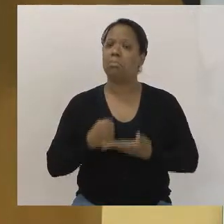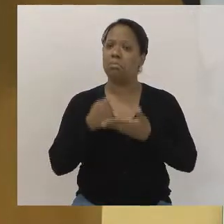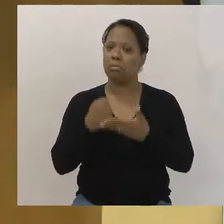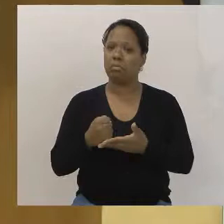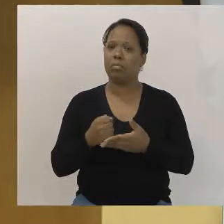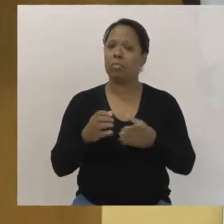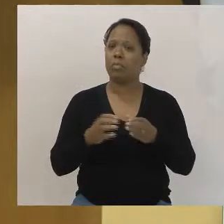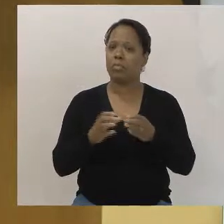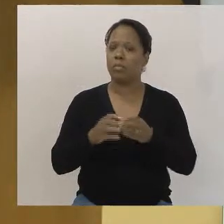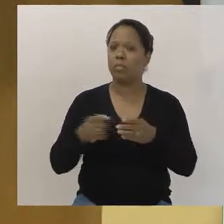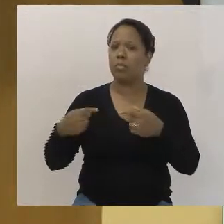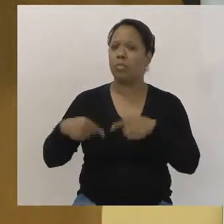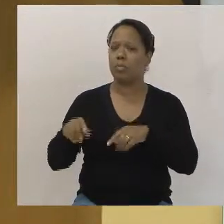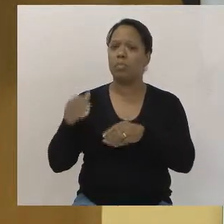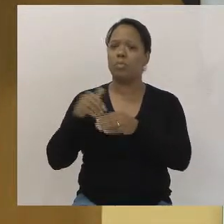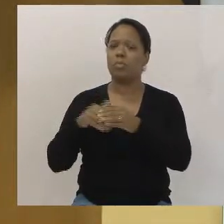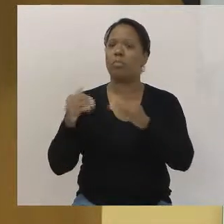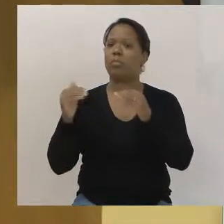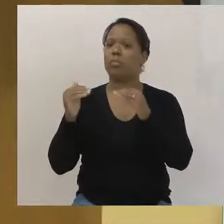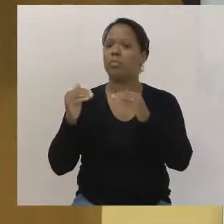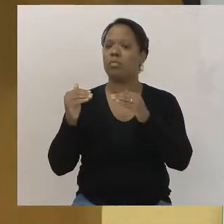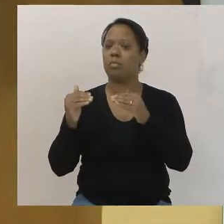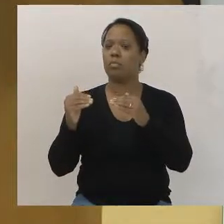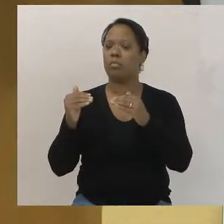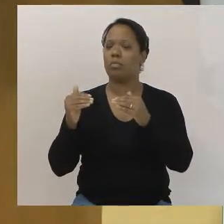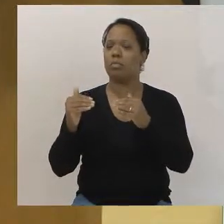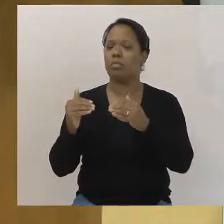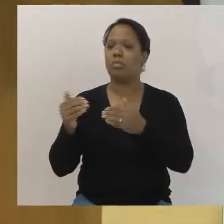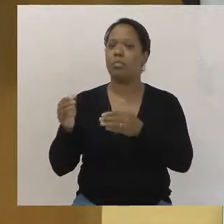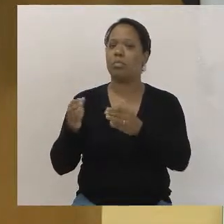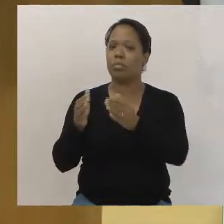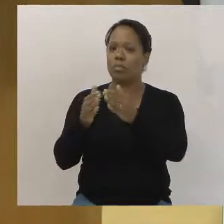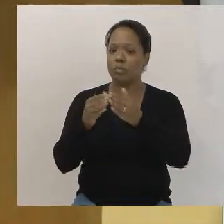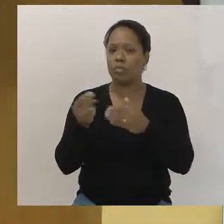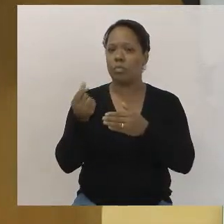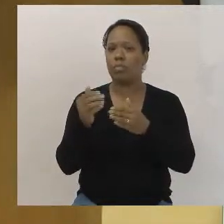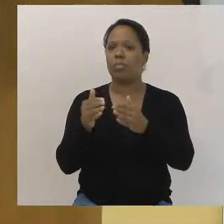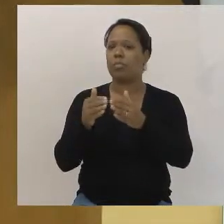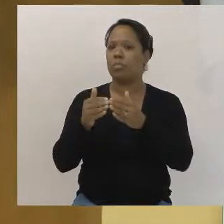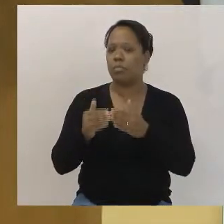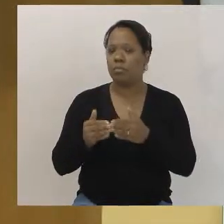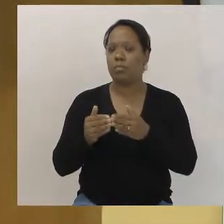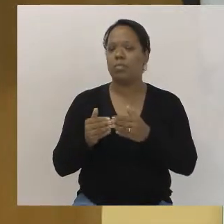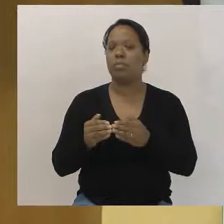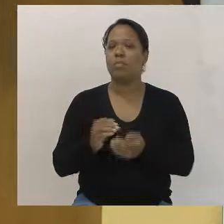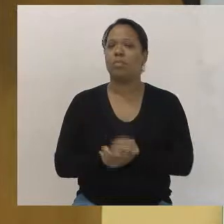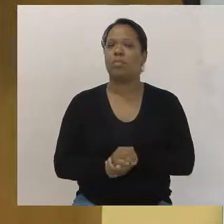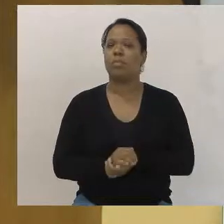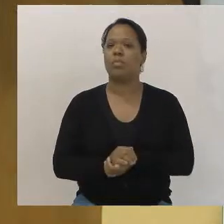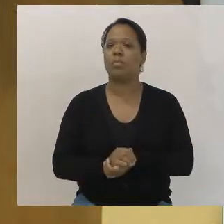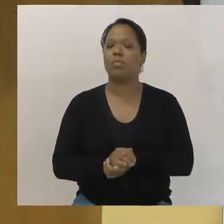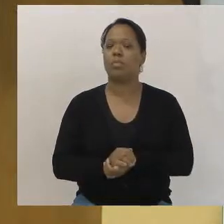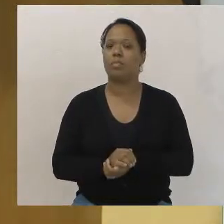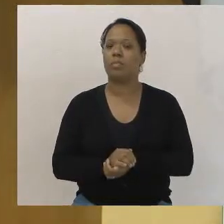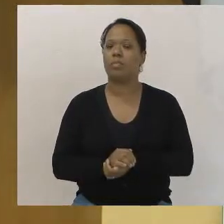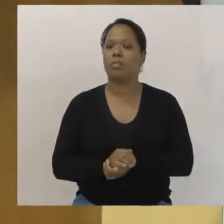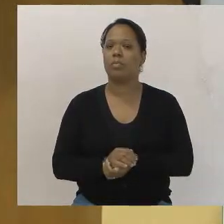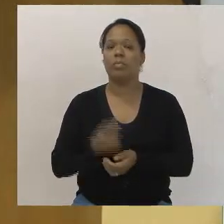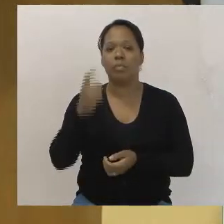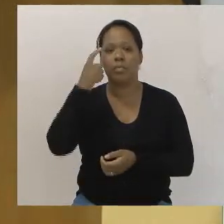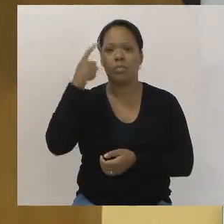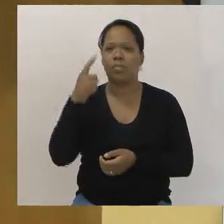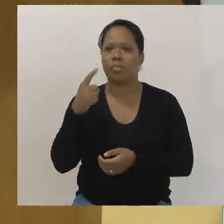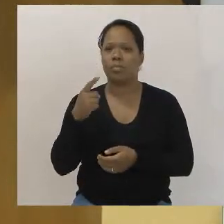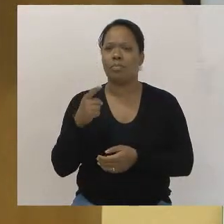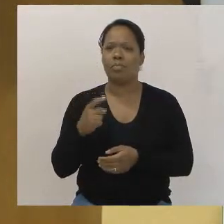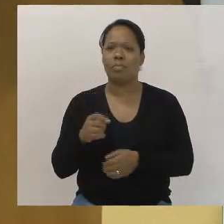oposição votei favoravelmente a vinda do empréstimo que o município tenha recursos para aplicar porque a nossa idéia não é travar